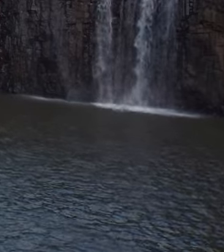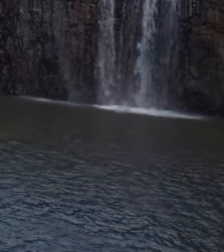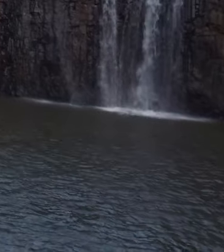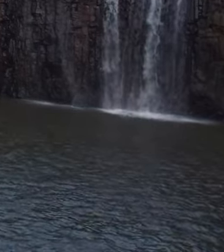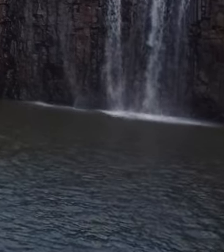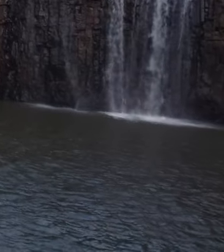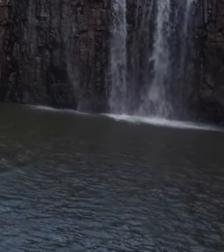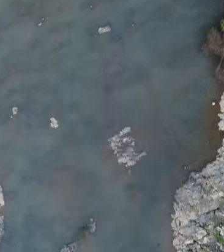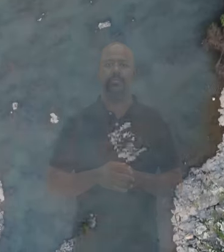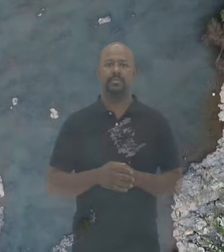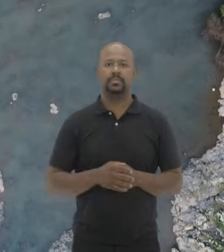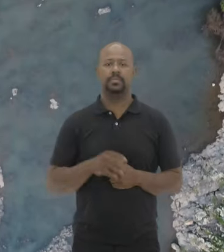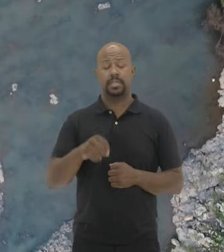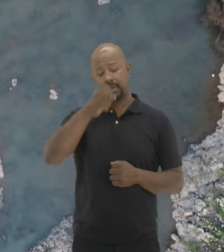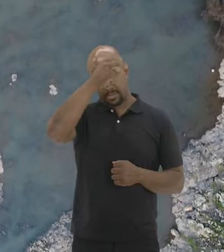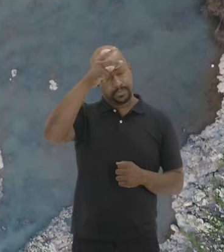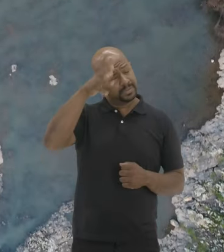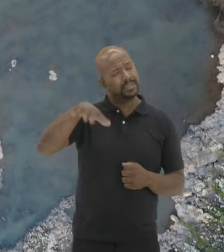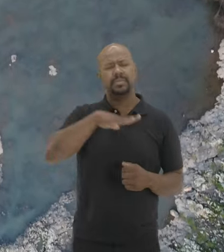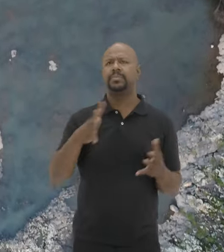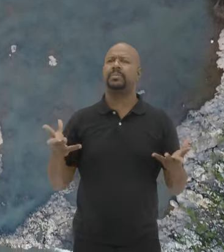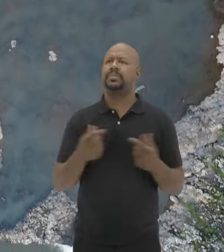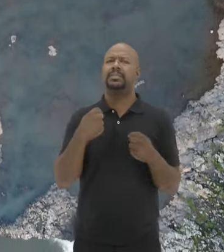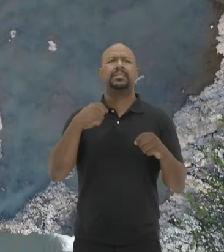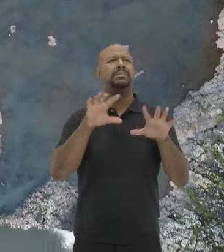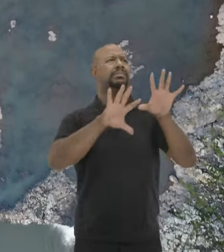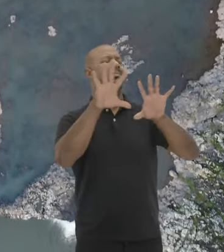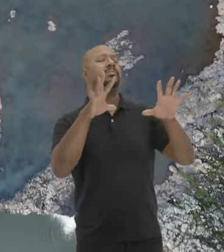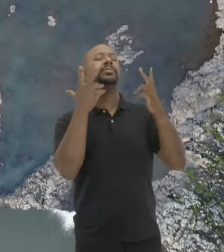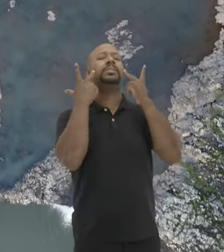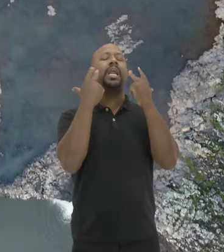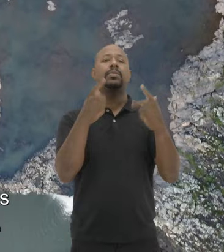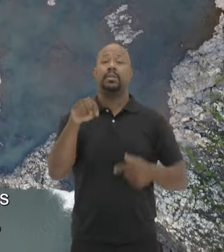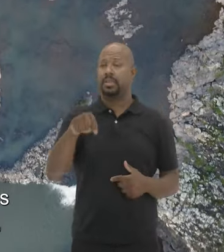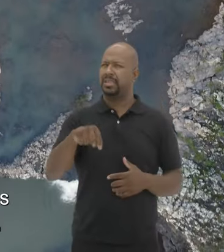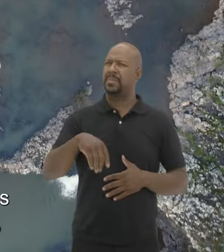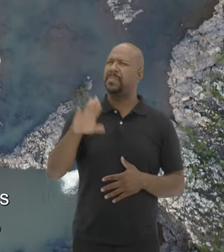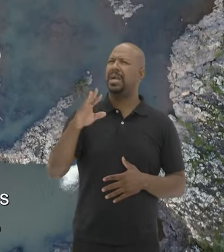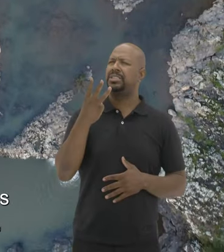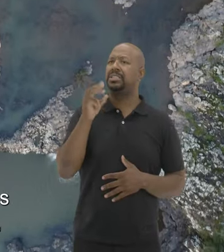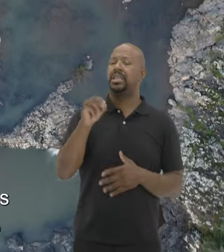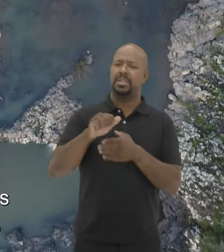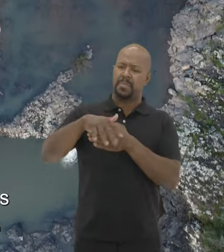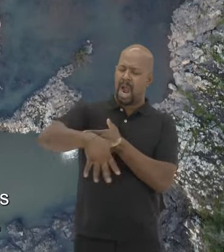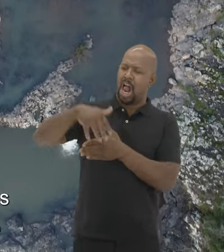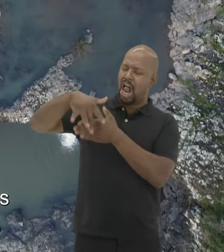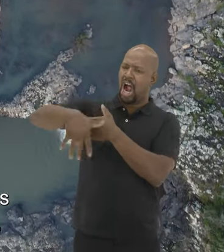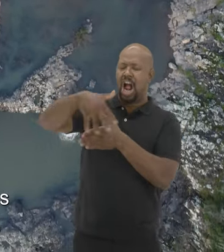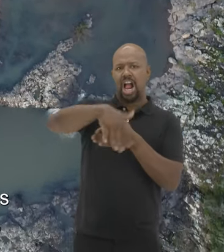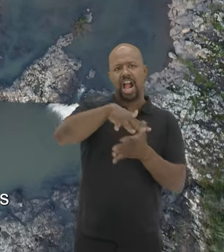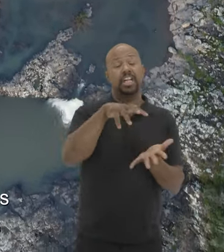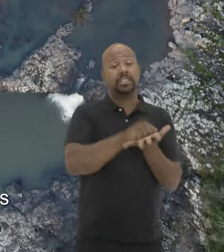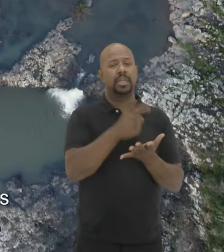de pedra que avança sobre o Rio o município é muito rico em paisagens naturais aqui tem mais de 30 Cascatas